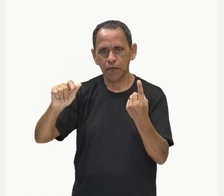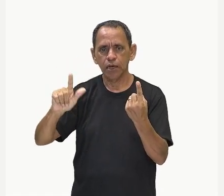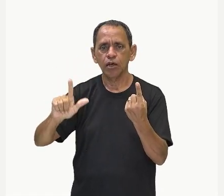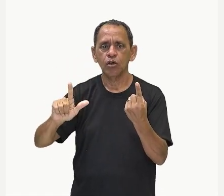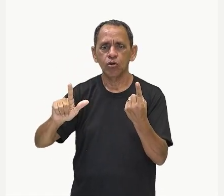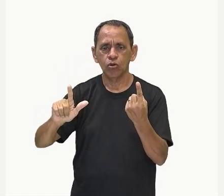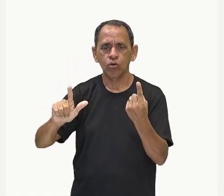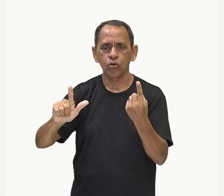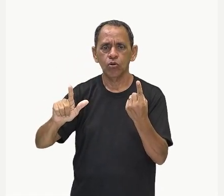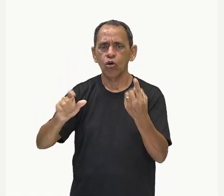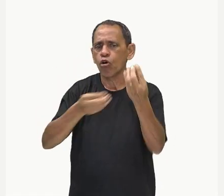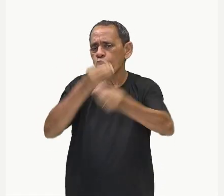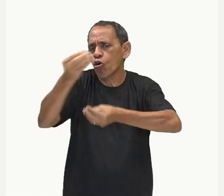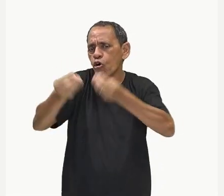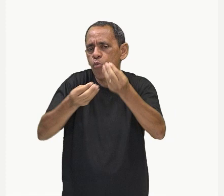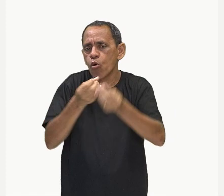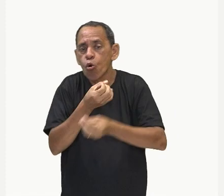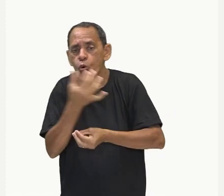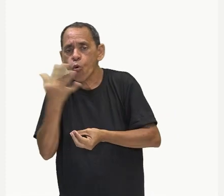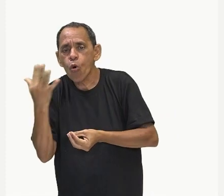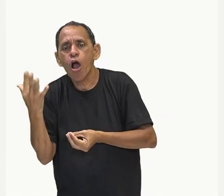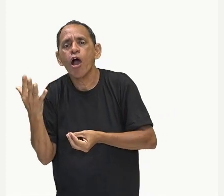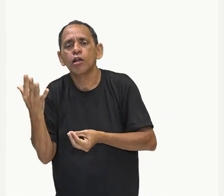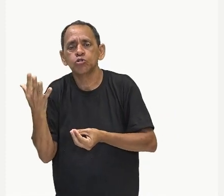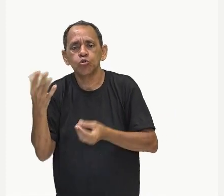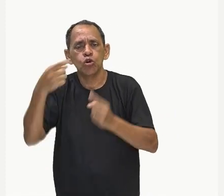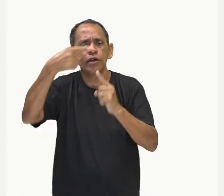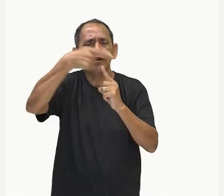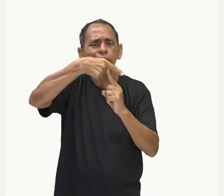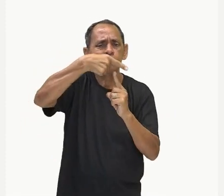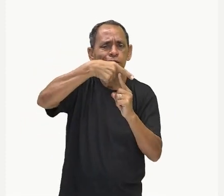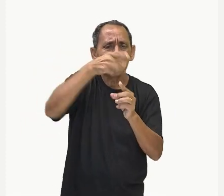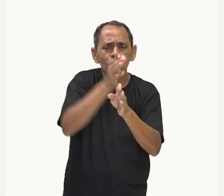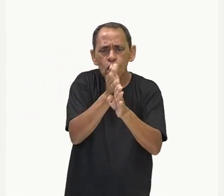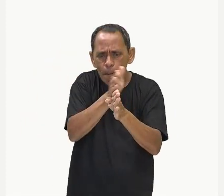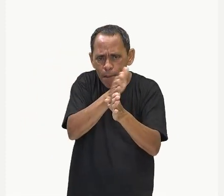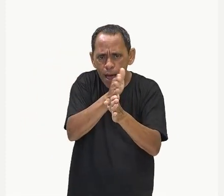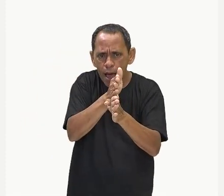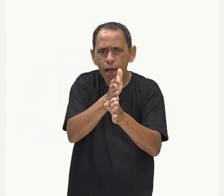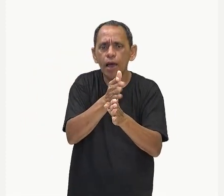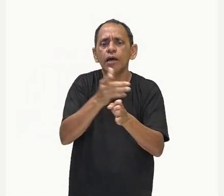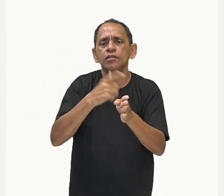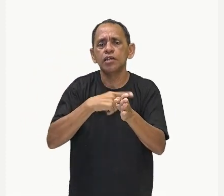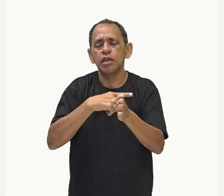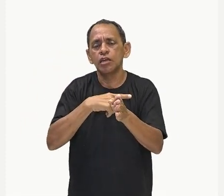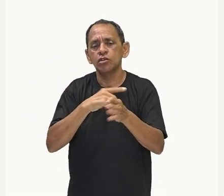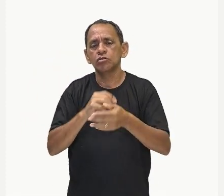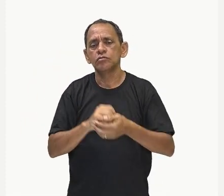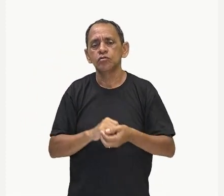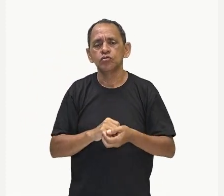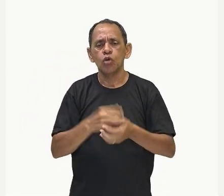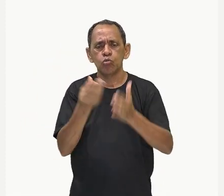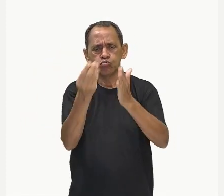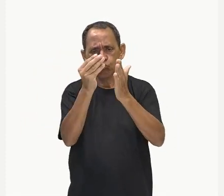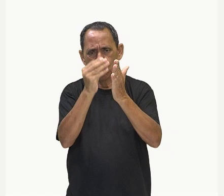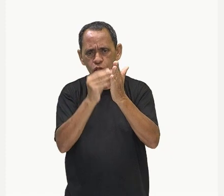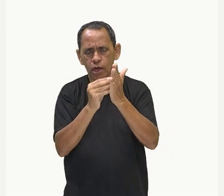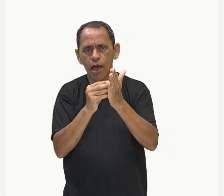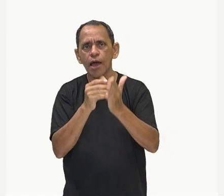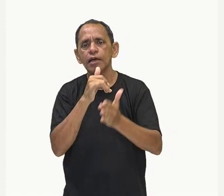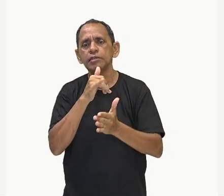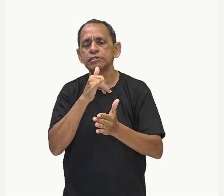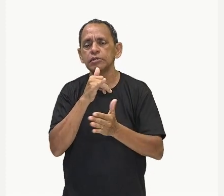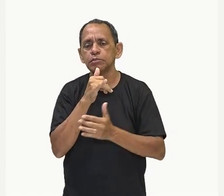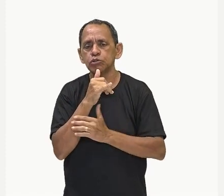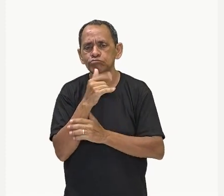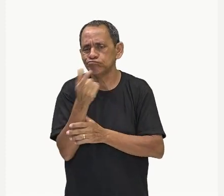inteiro, certo? Por exemplo, vamos colocar aqui como se fosse dinheiro, que talvez